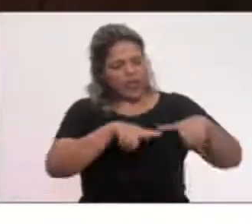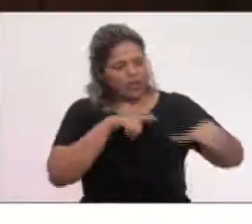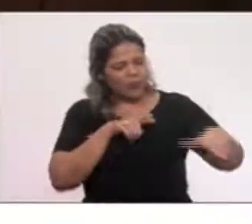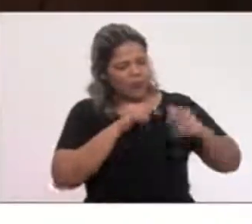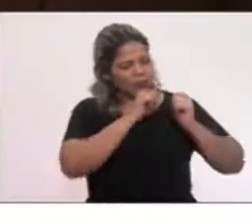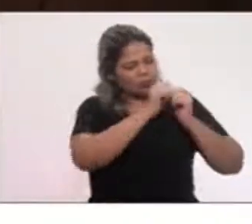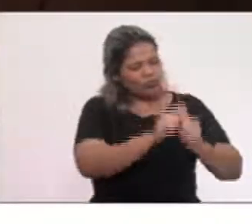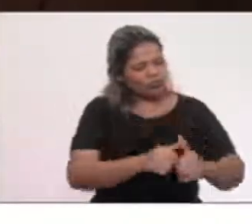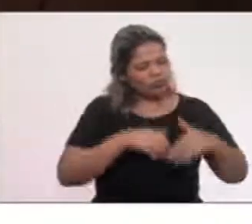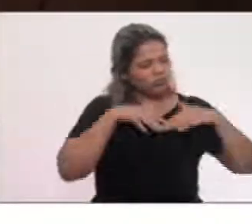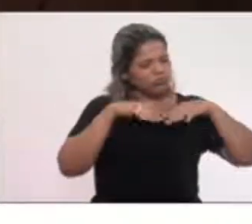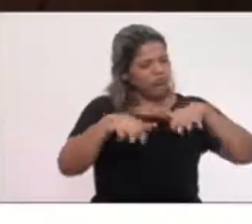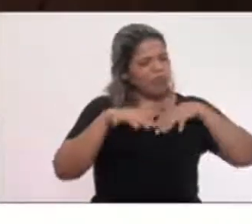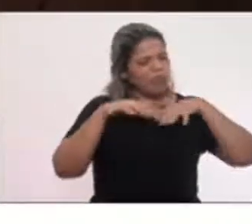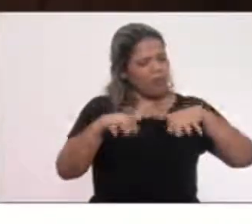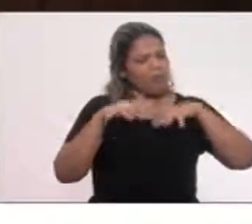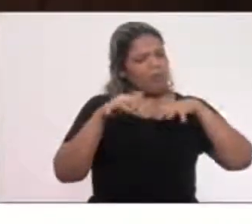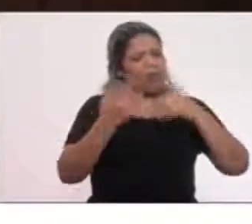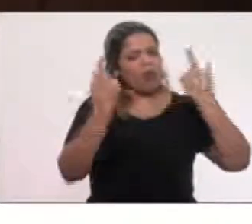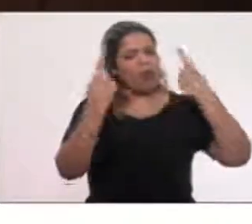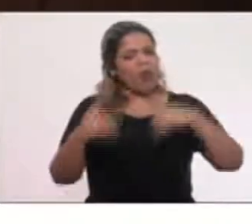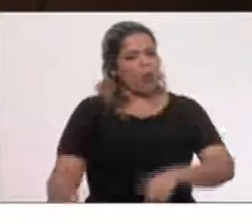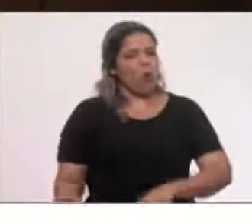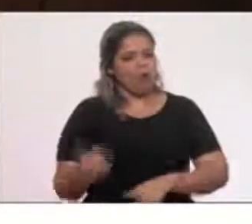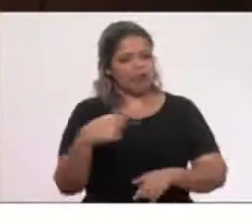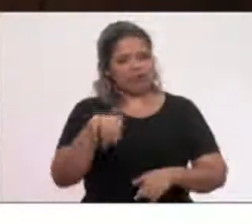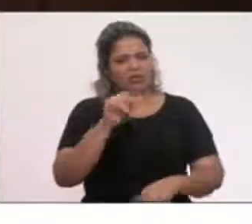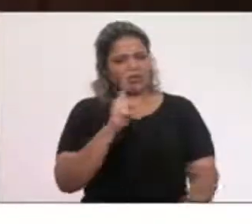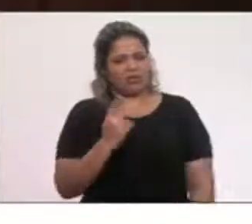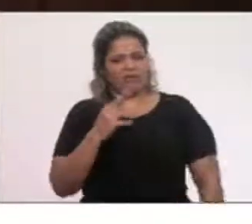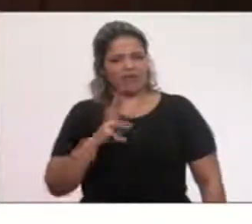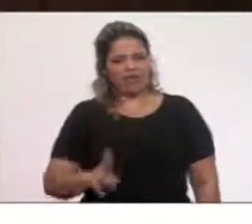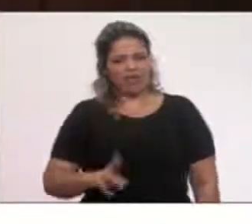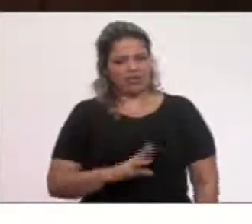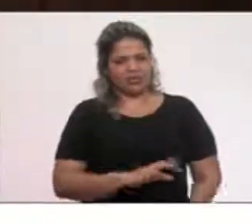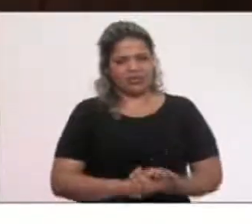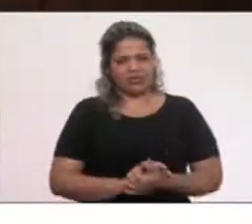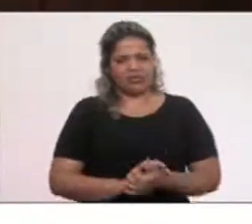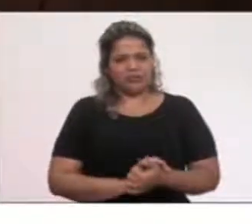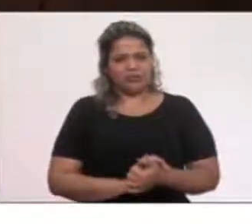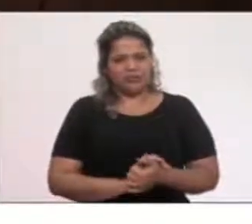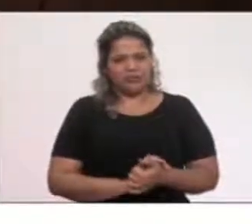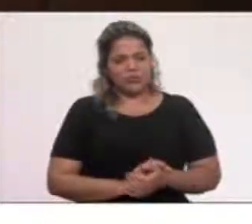trabalhadoras, por uma velhice digna, contra essa reforma da Previdência.